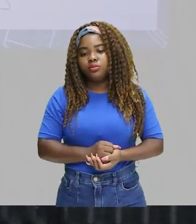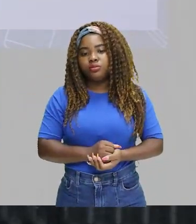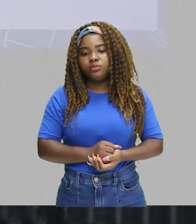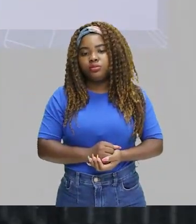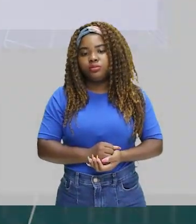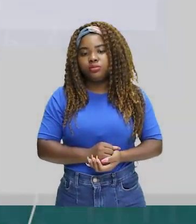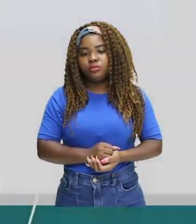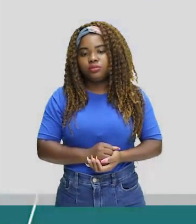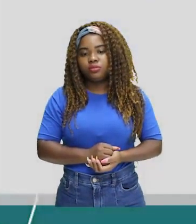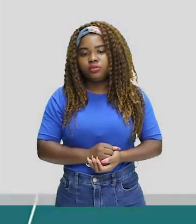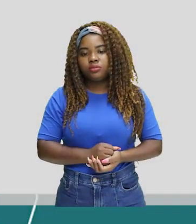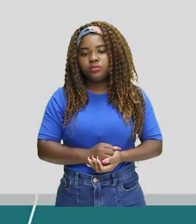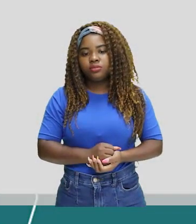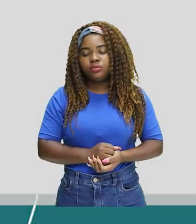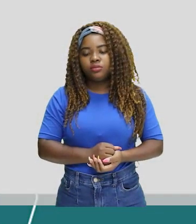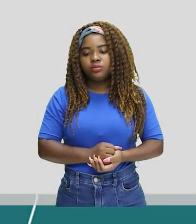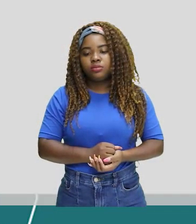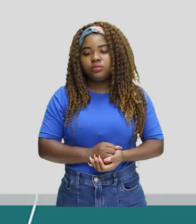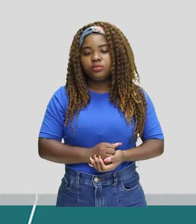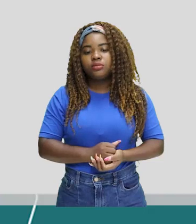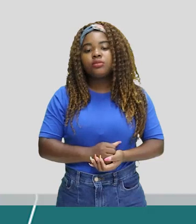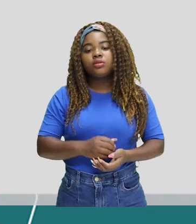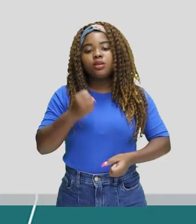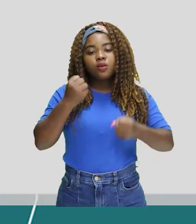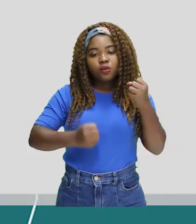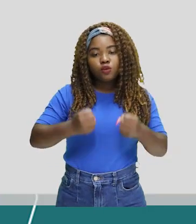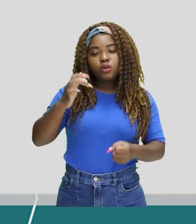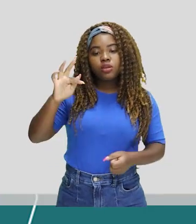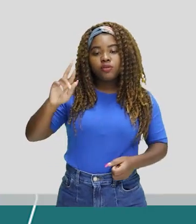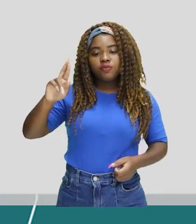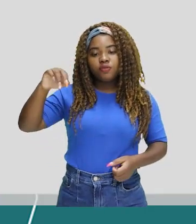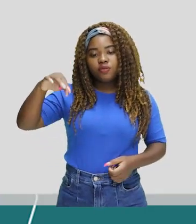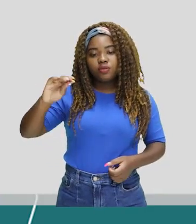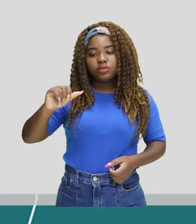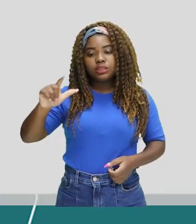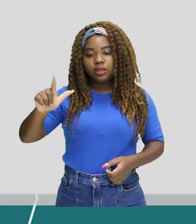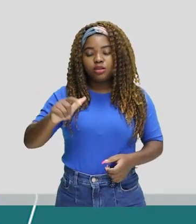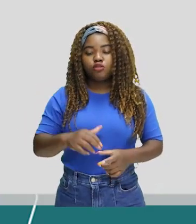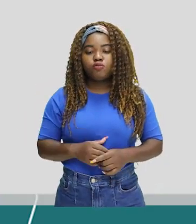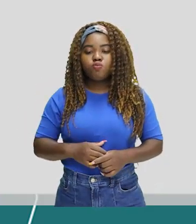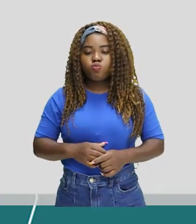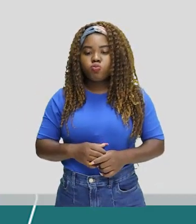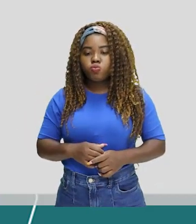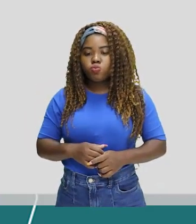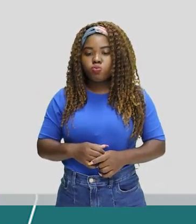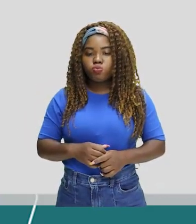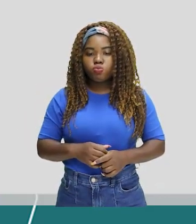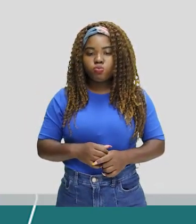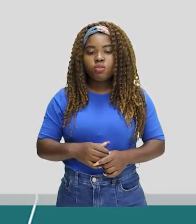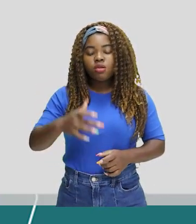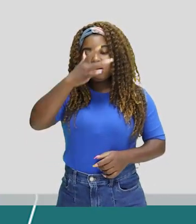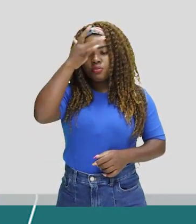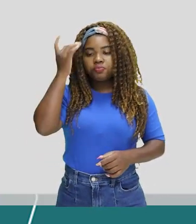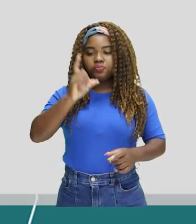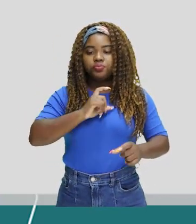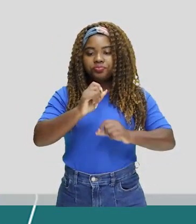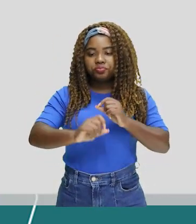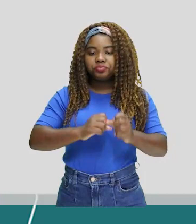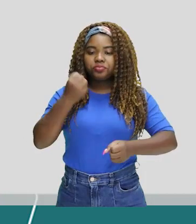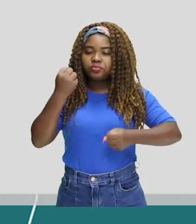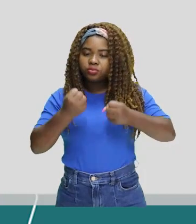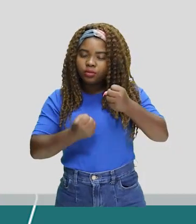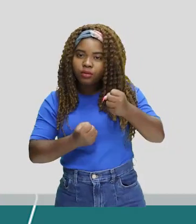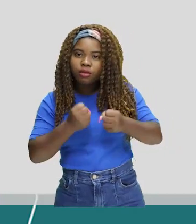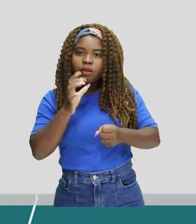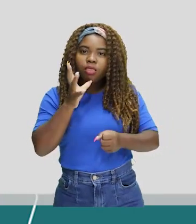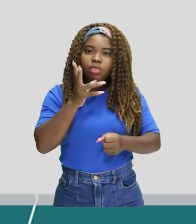dardo. Fase do lançamento, a corrida frontal, aquela mesma imagem lá do conceito. Ó. O atleta realiza uma corrida